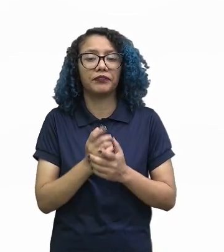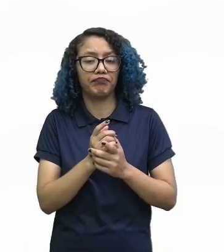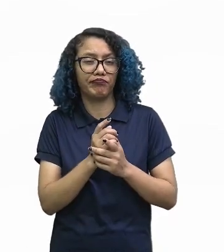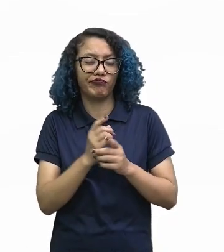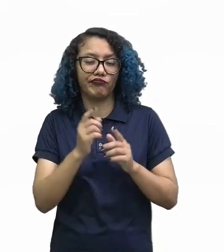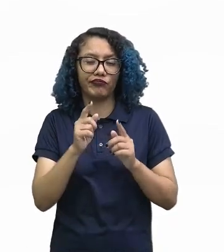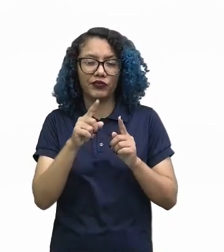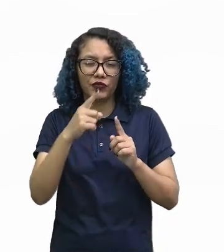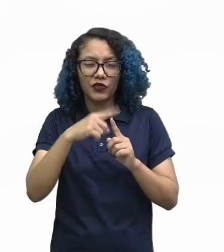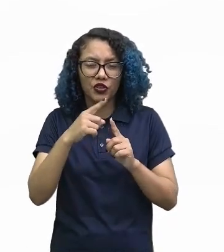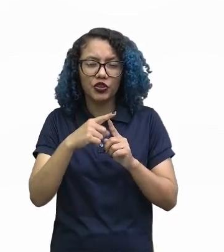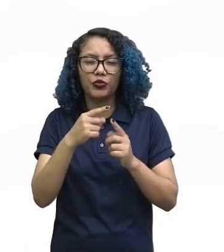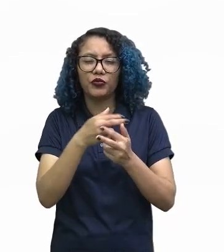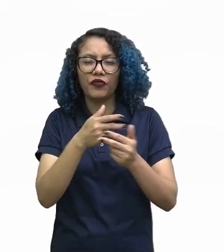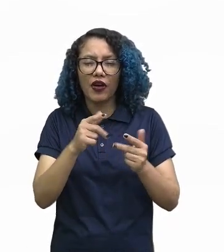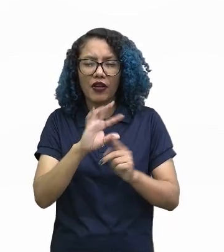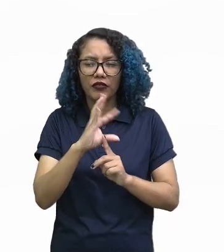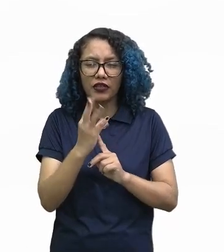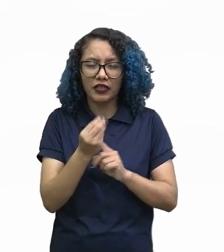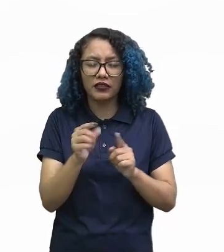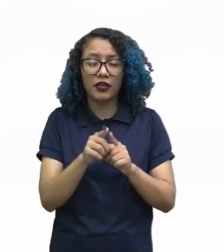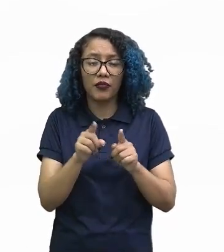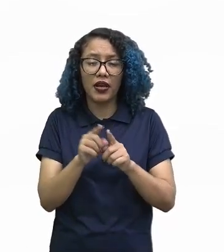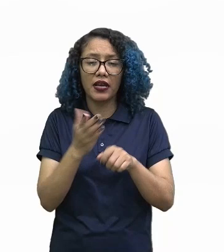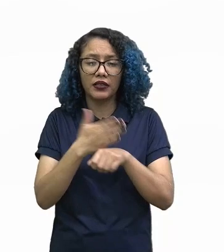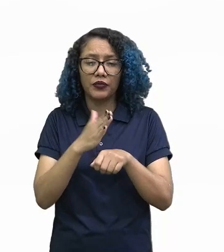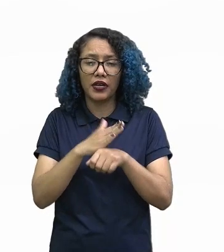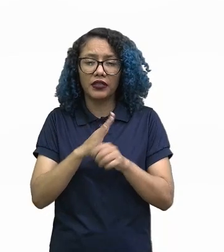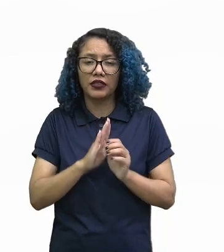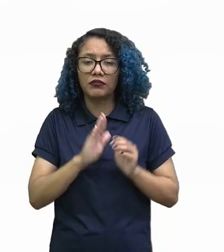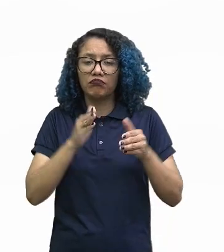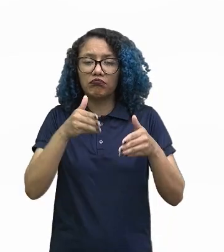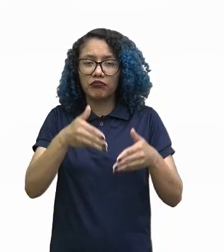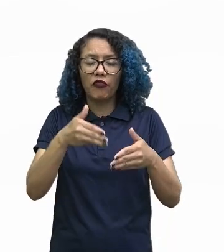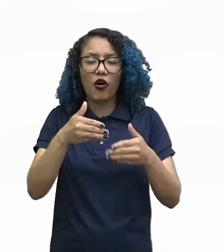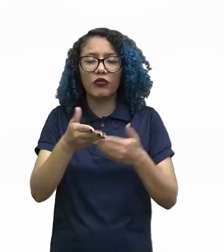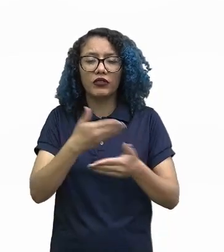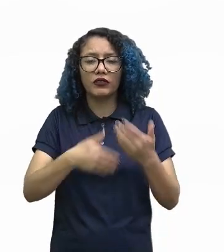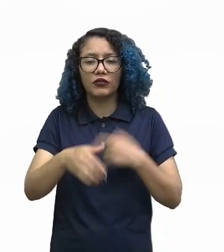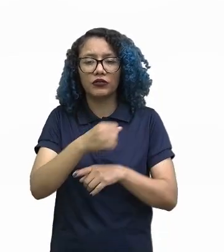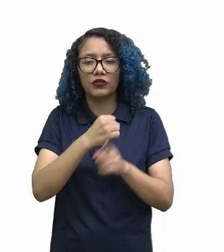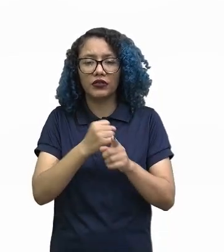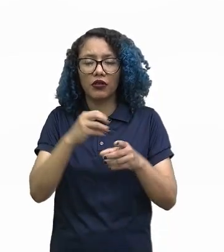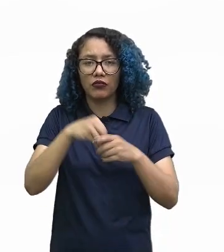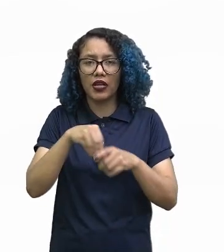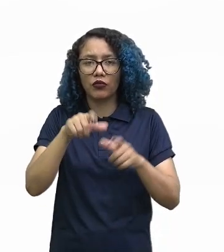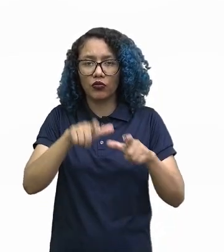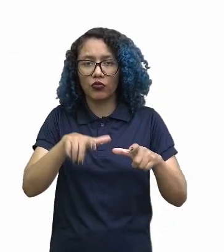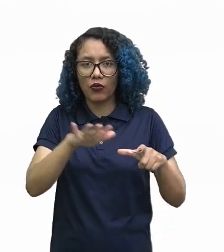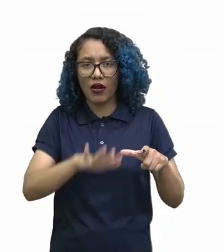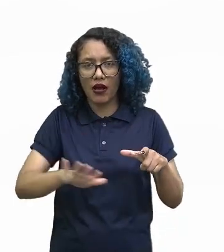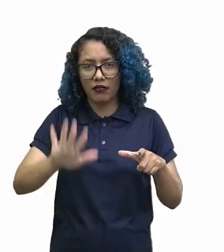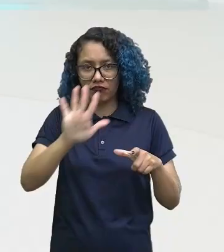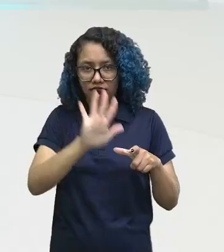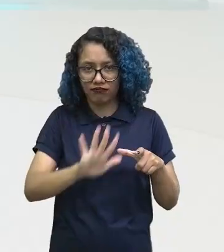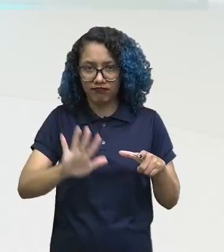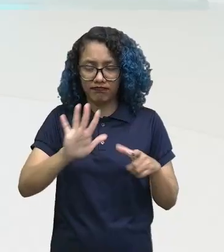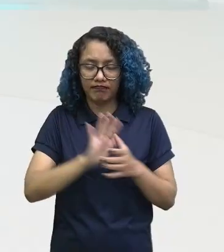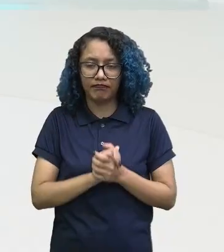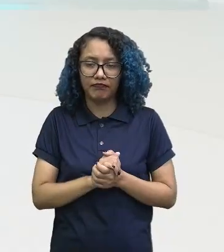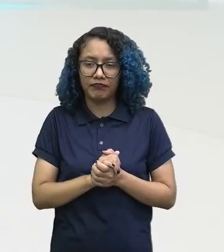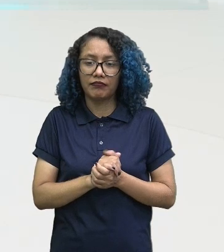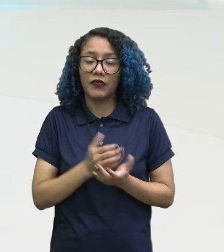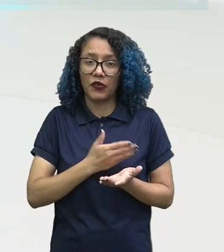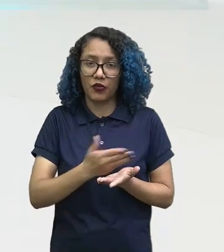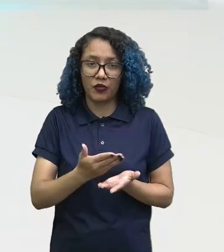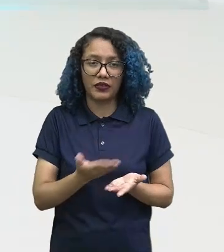e estilos artísticos e suas práticas nas interações sociais em âmbito nacional. E vamos